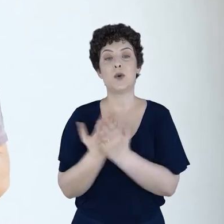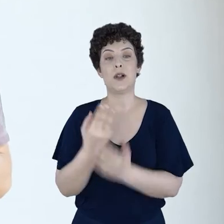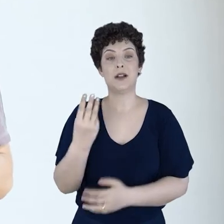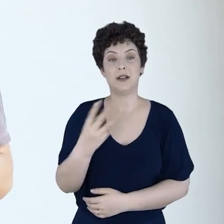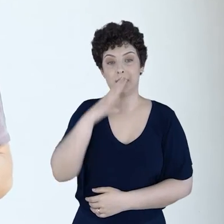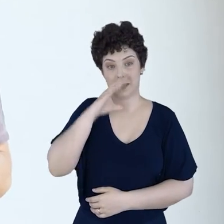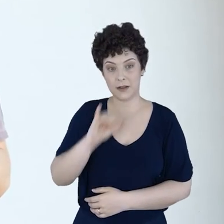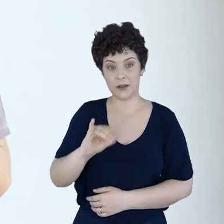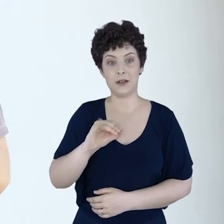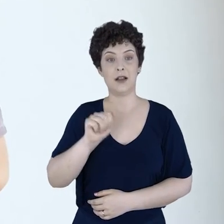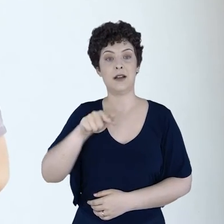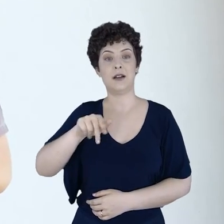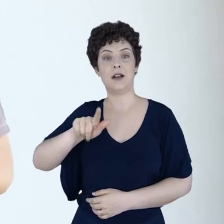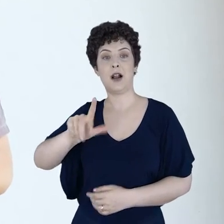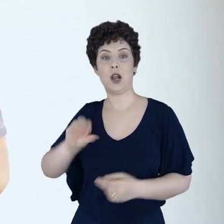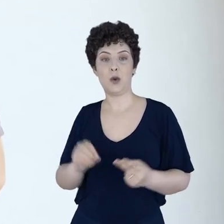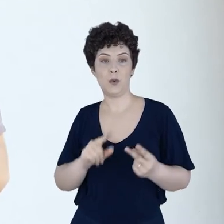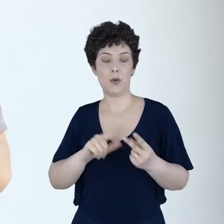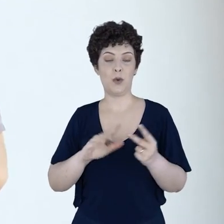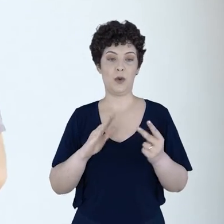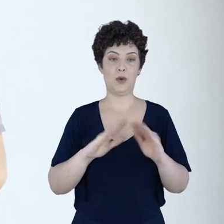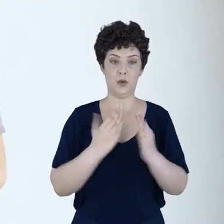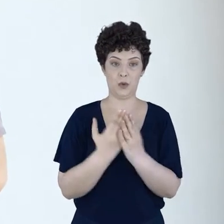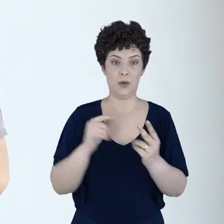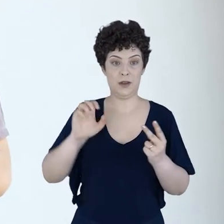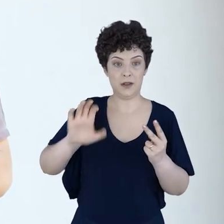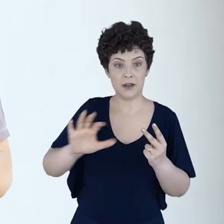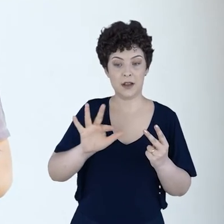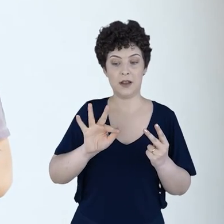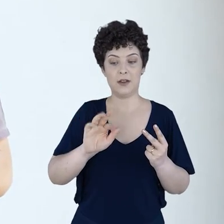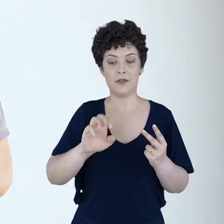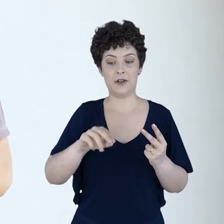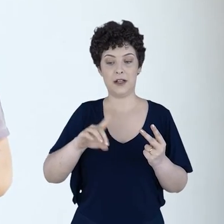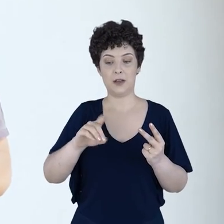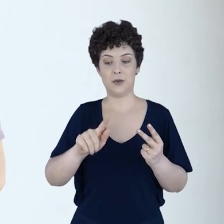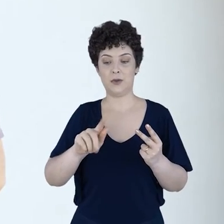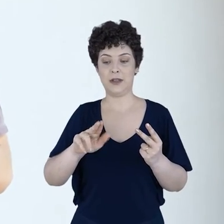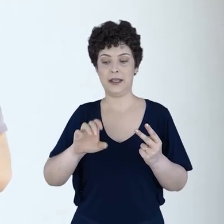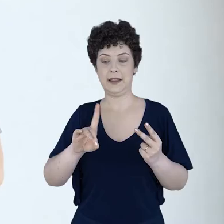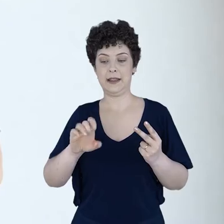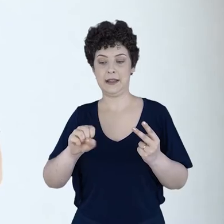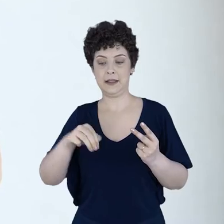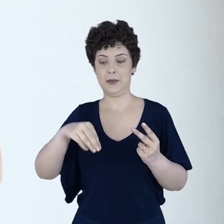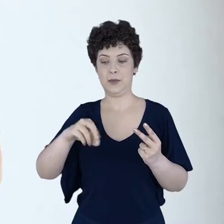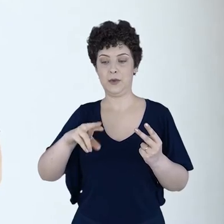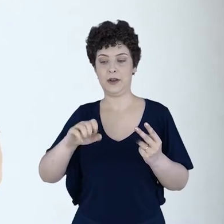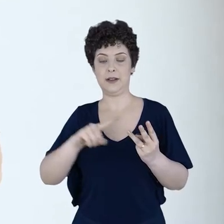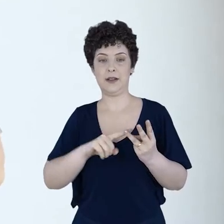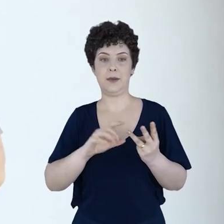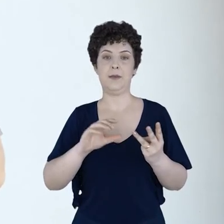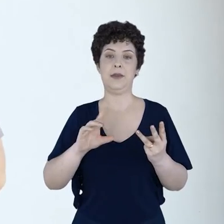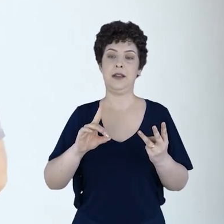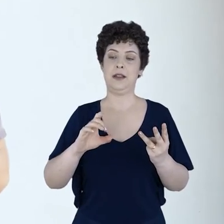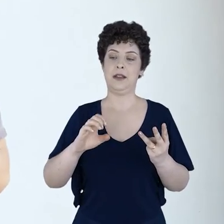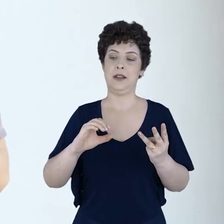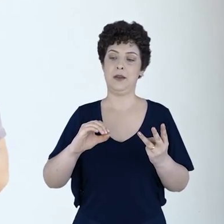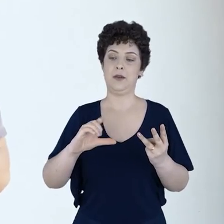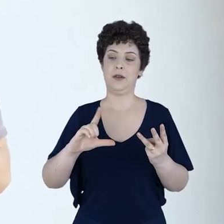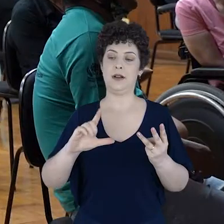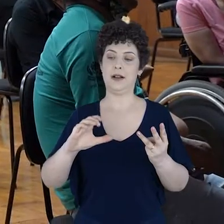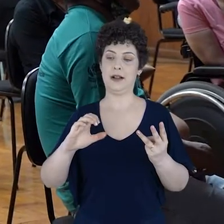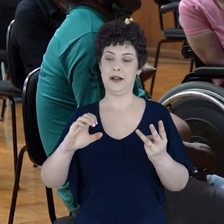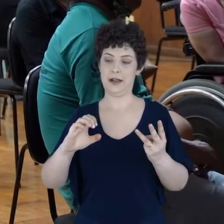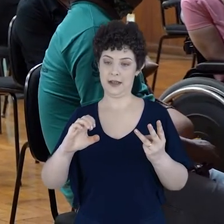escolas aqui da cidade de Tatuí, o Colégio Anglo Tatuí, a Escola Estadual Fernando Guedes de Moraes e a Escola Estadual Deóclis Vieira de